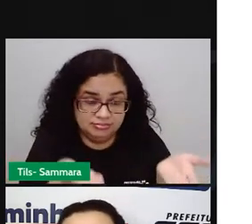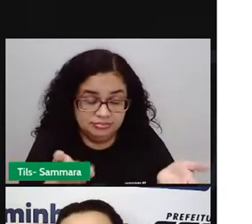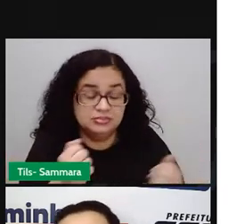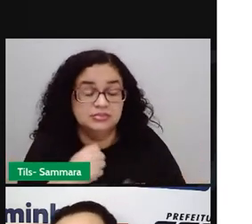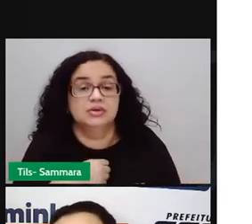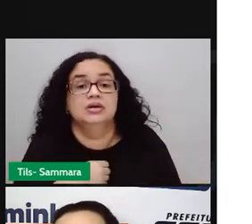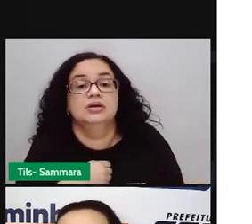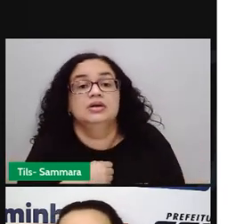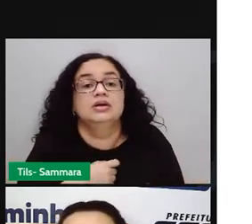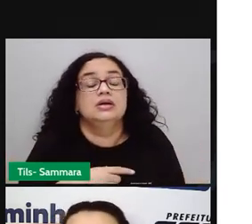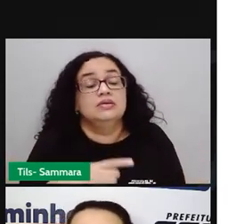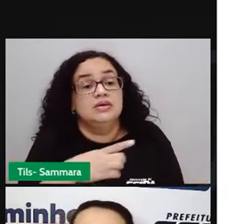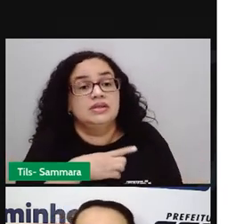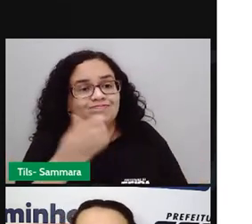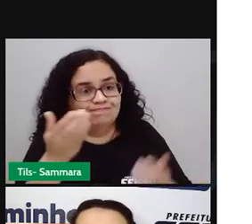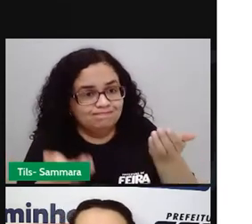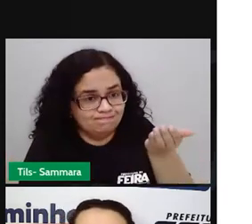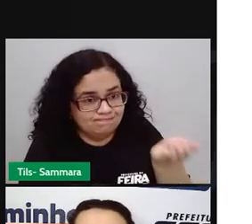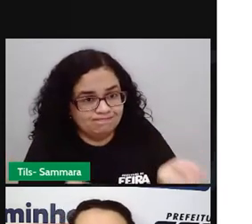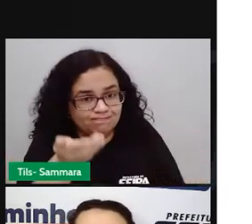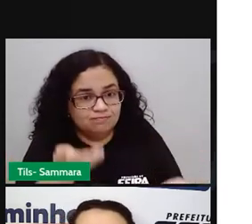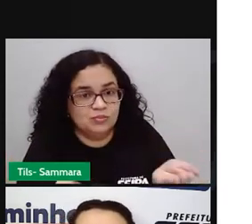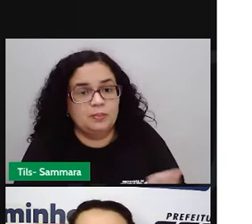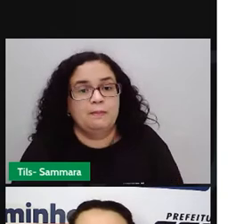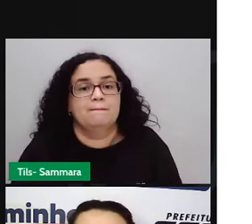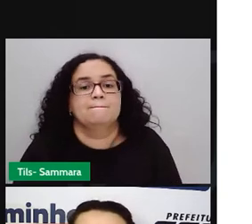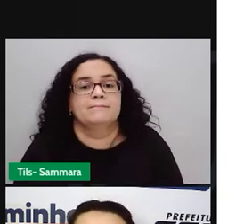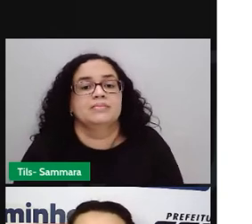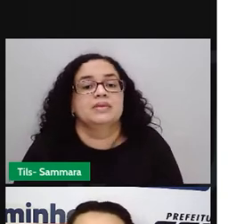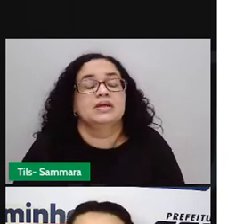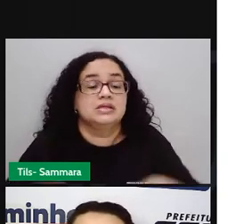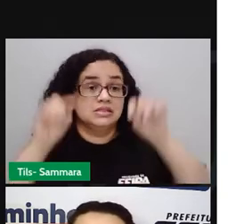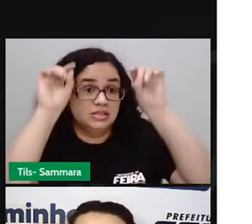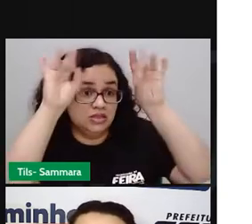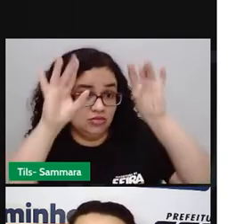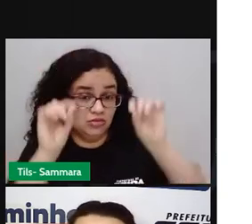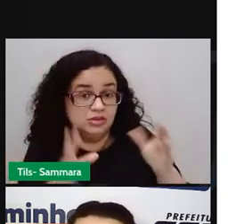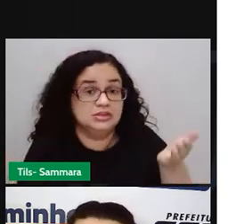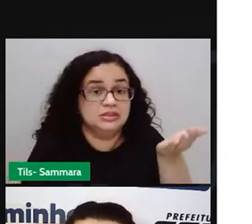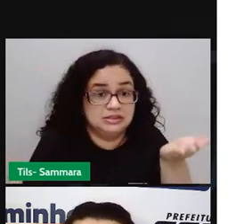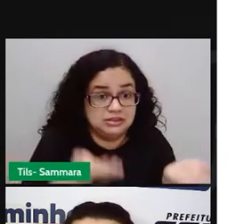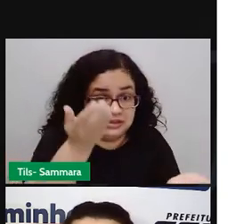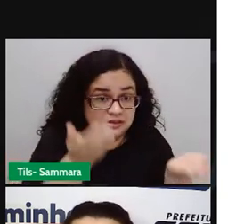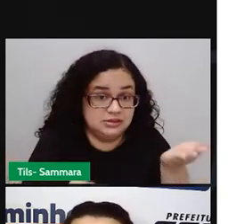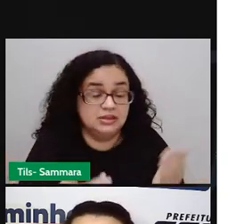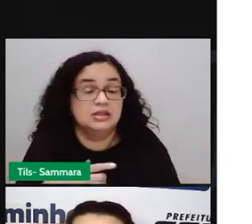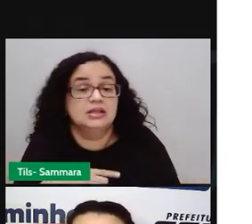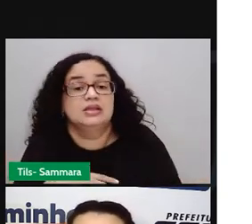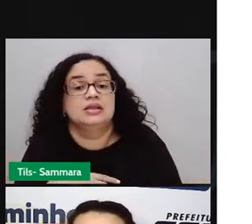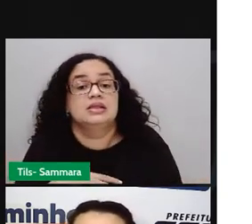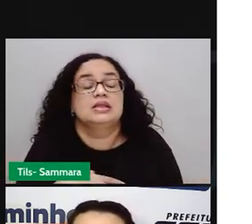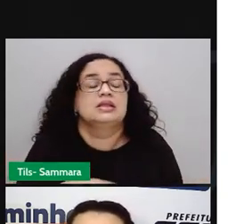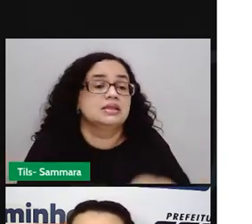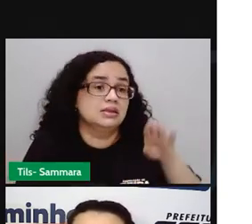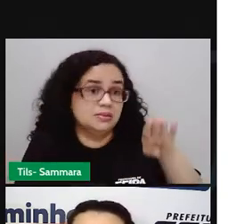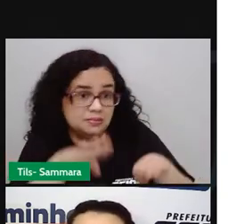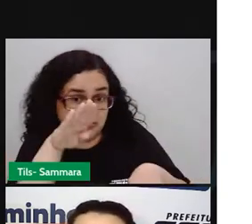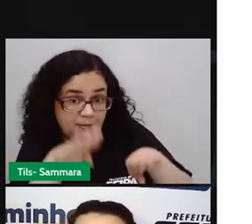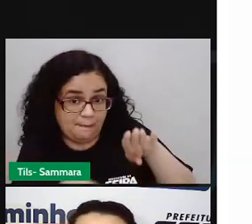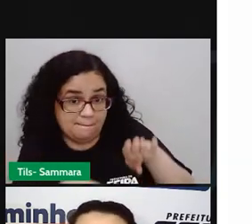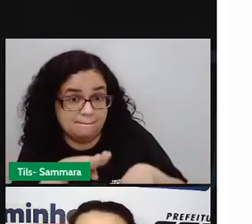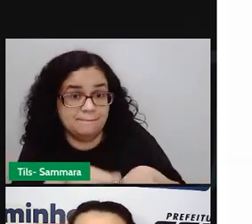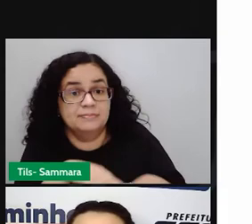esse material ele vai ter densidade. No caso específico da densidade, né, sua